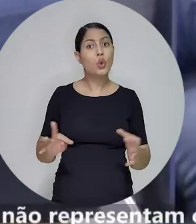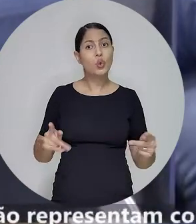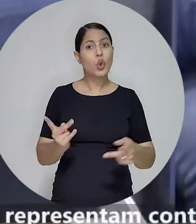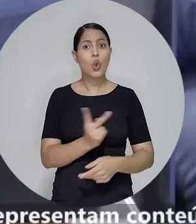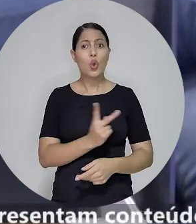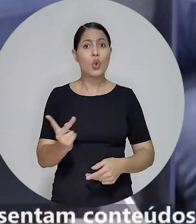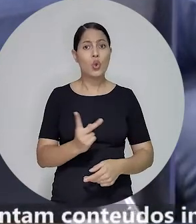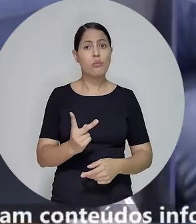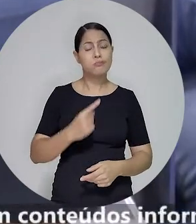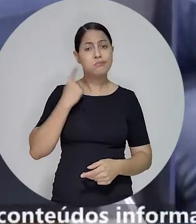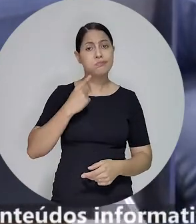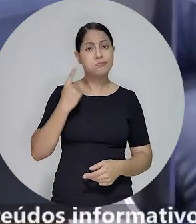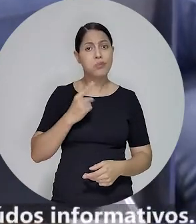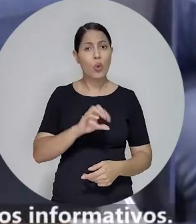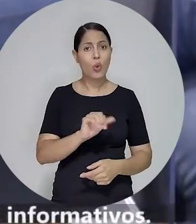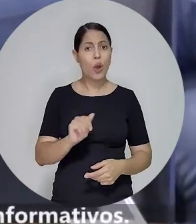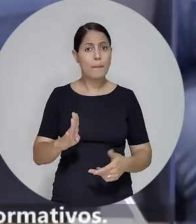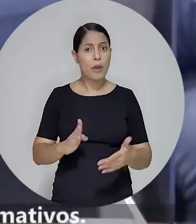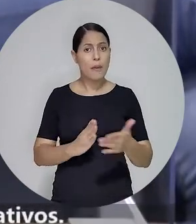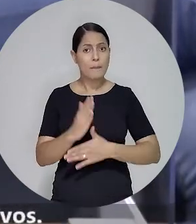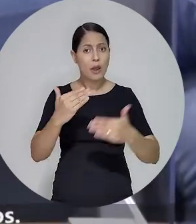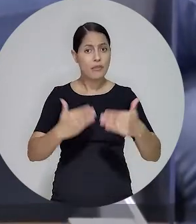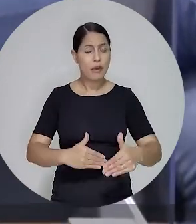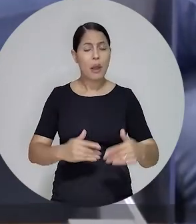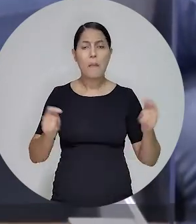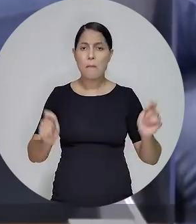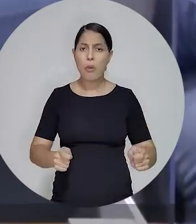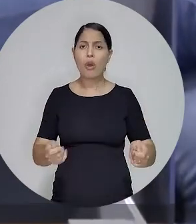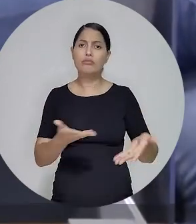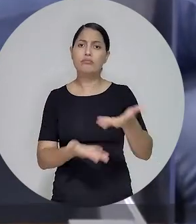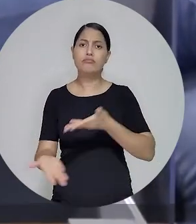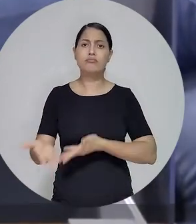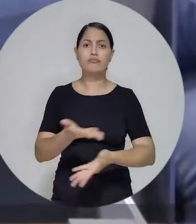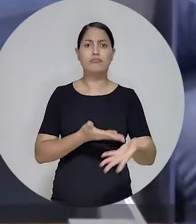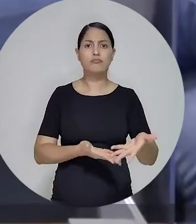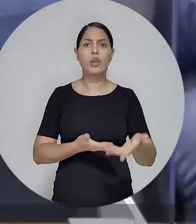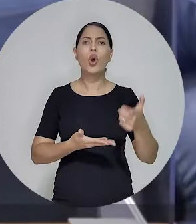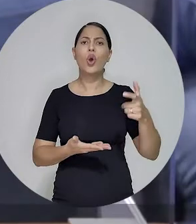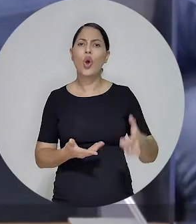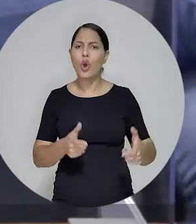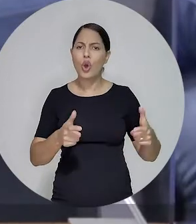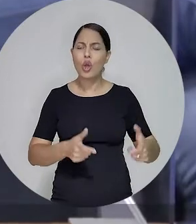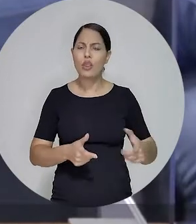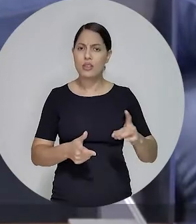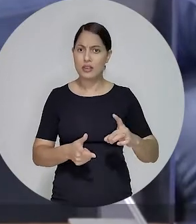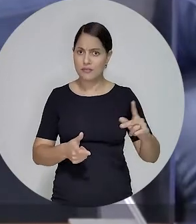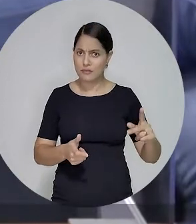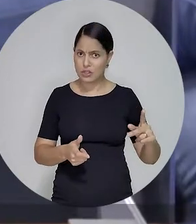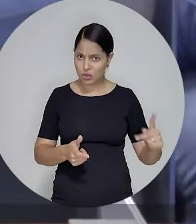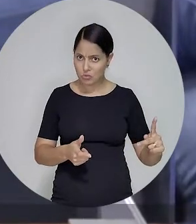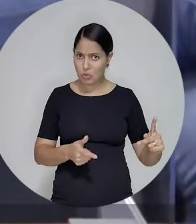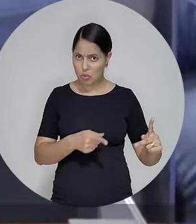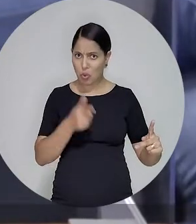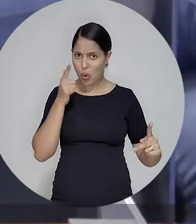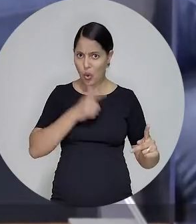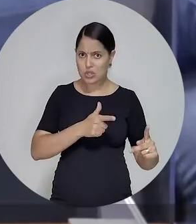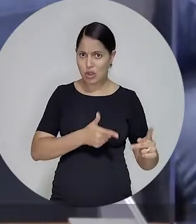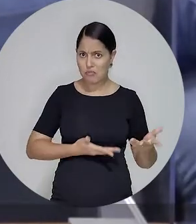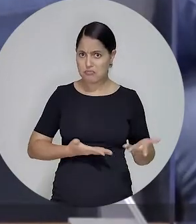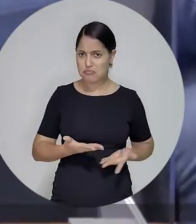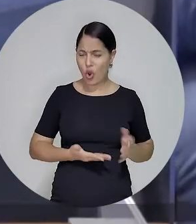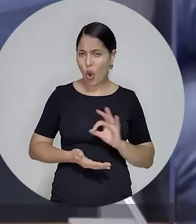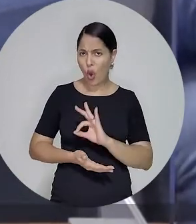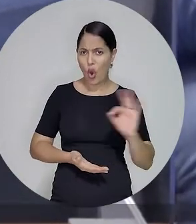público. Todos eles têm a aprovação numa prova da OAB, todos eles podem atuar. Então, que possam atuar em conjunto. Onde a Defensoria conseguir